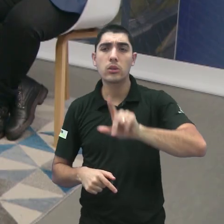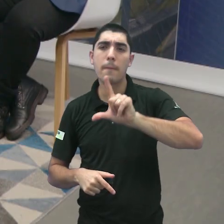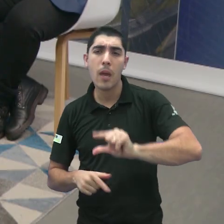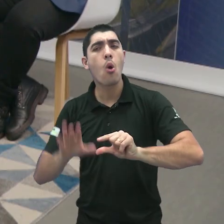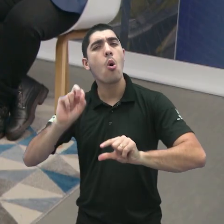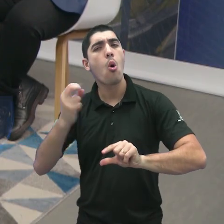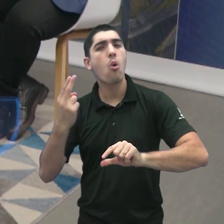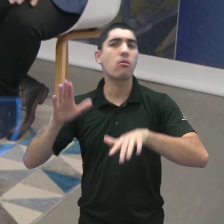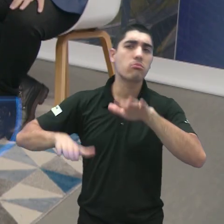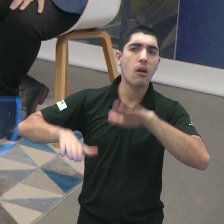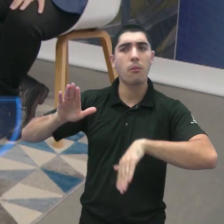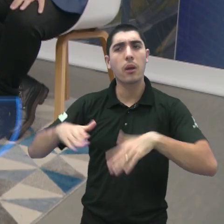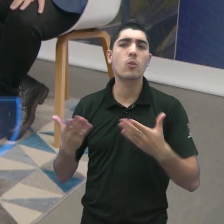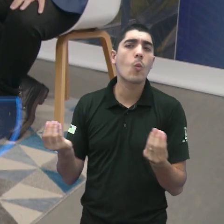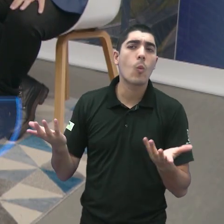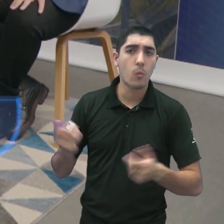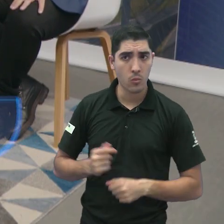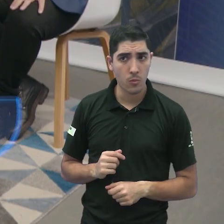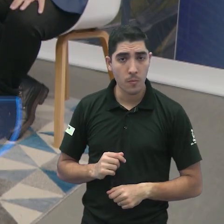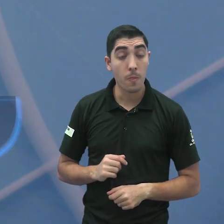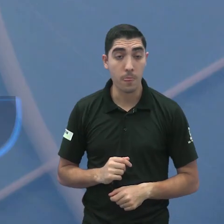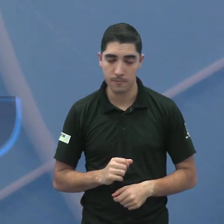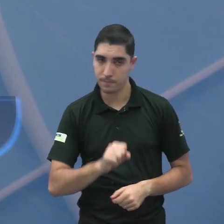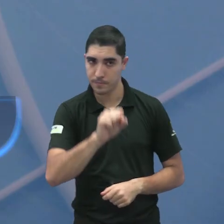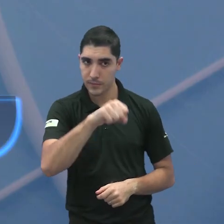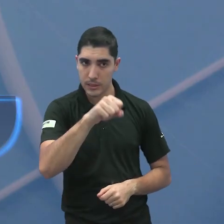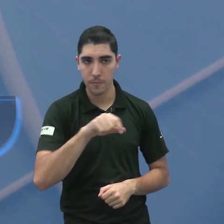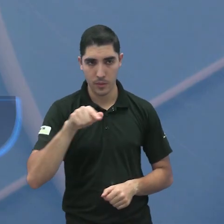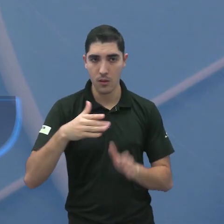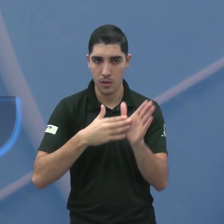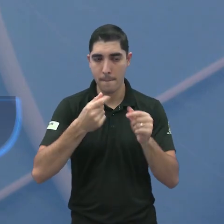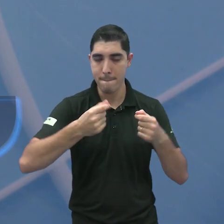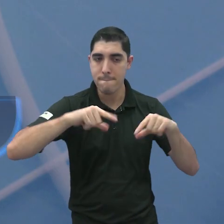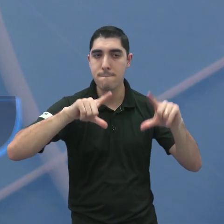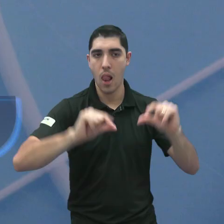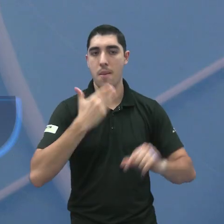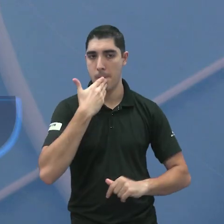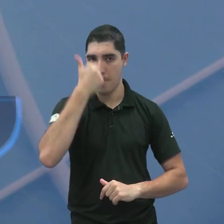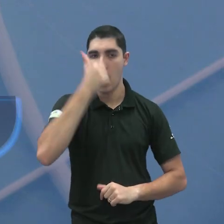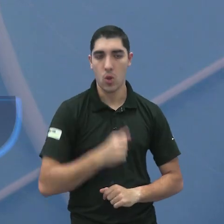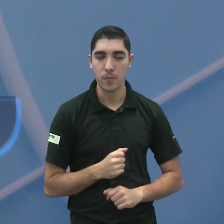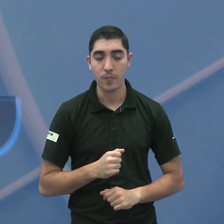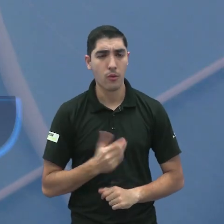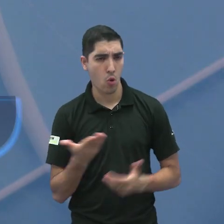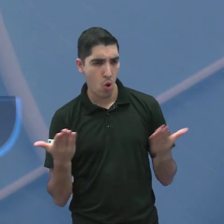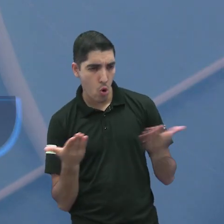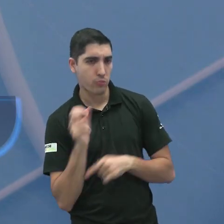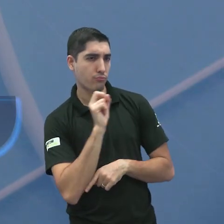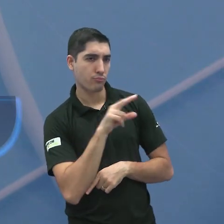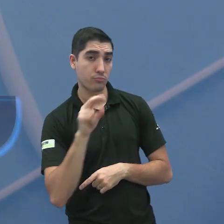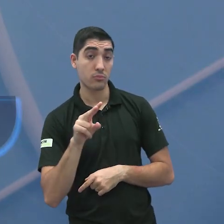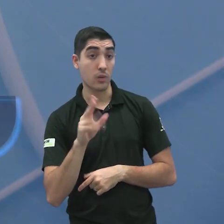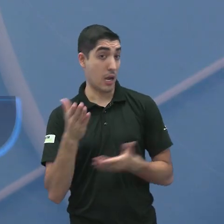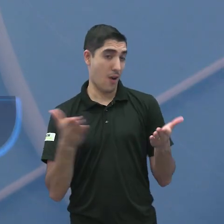depende da operação, Gino? De fato, é mais eficiente. Atualmente a gente vê muito... bom,